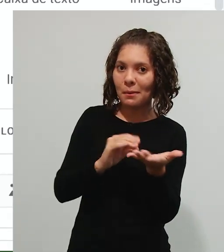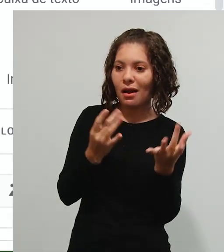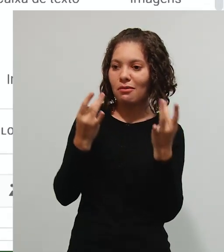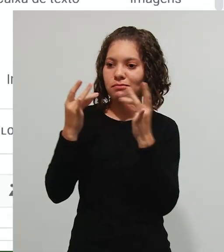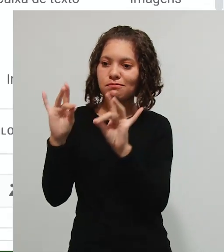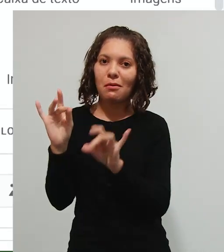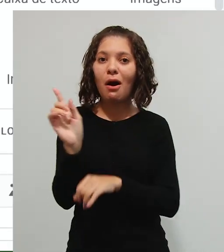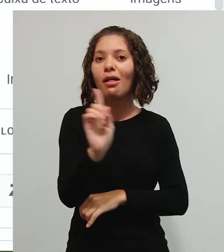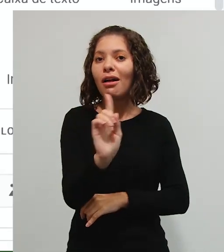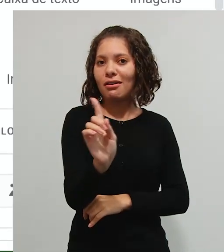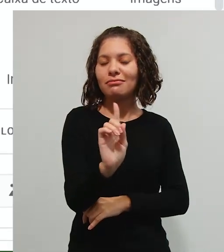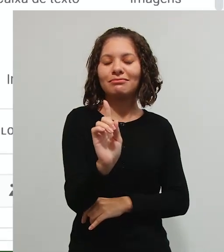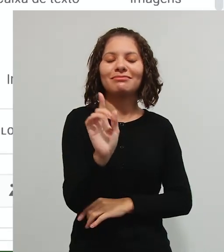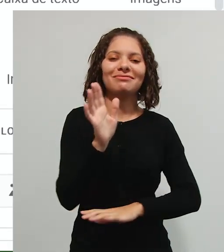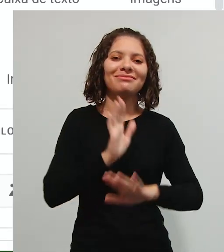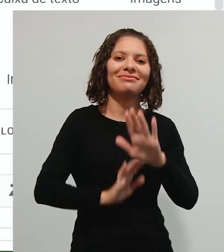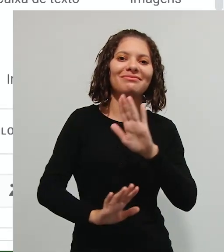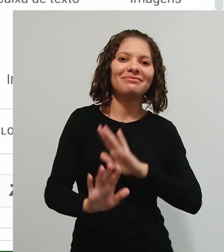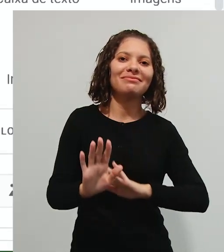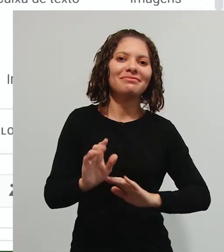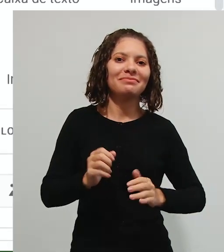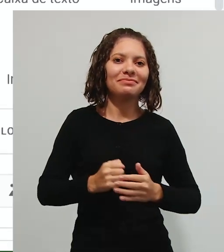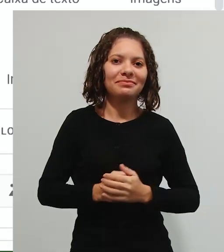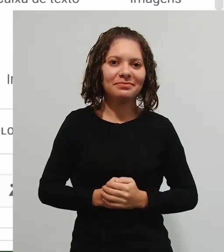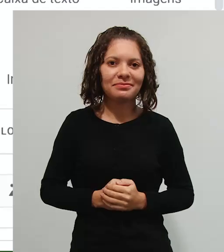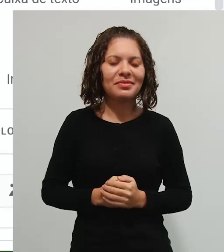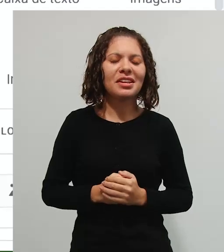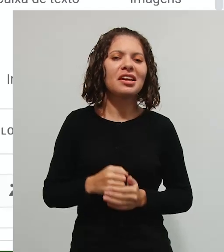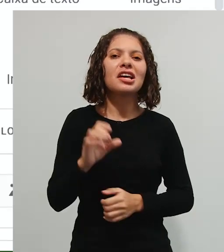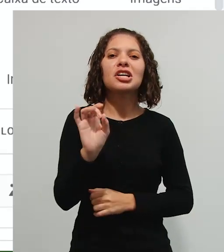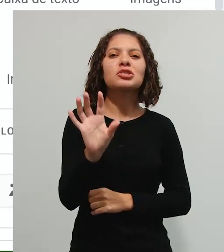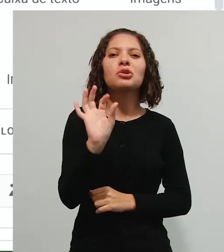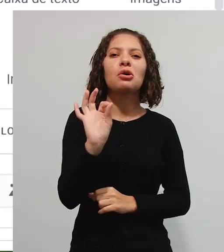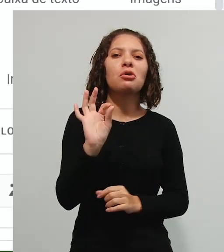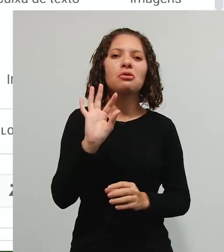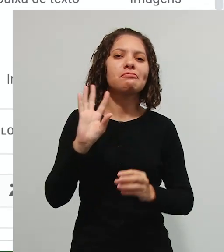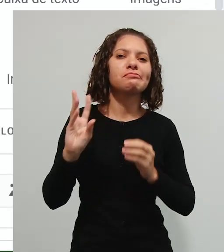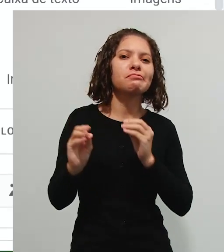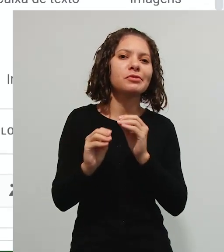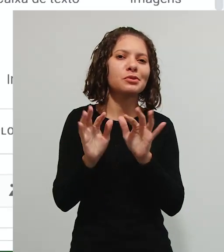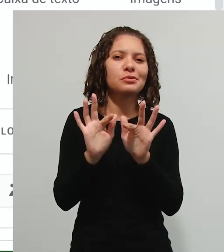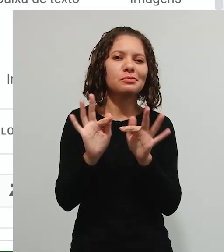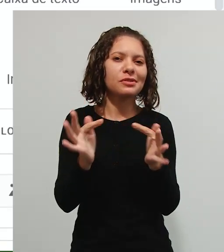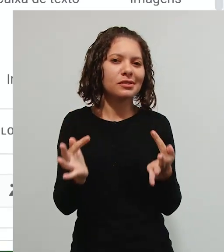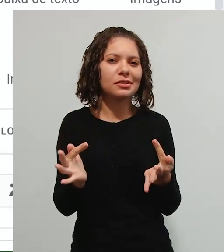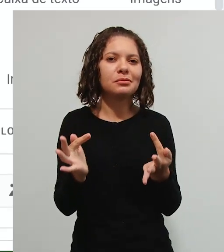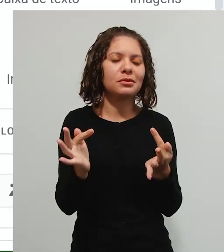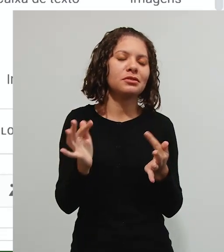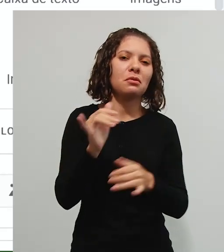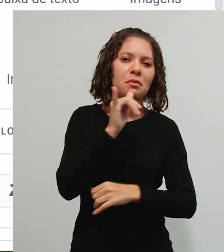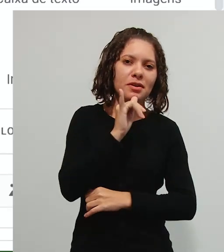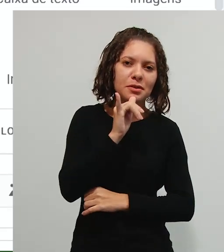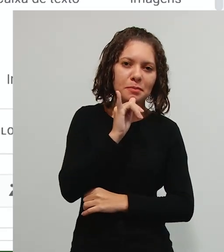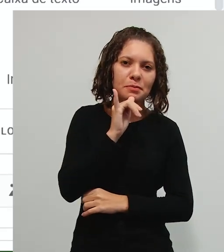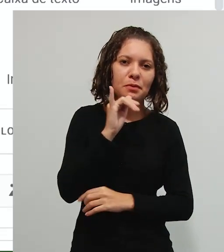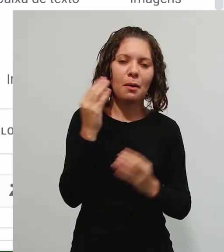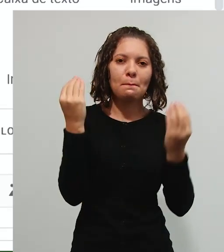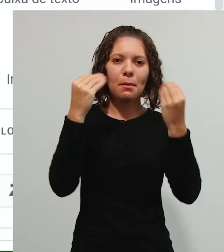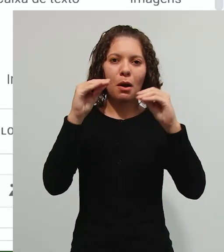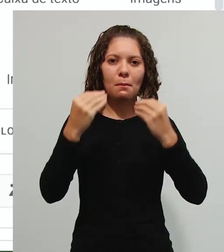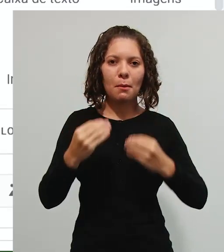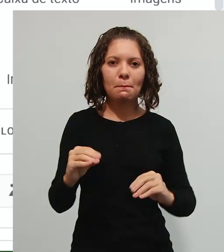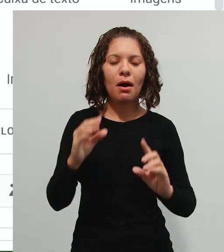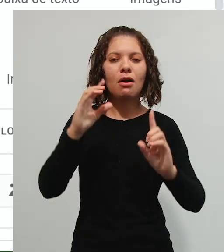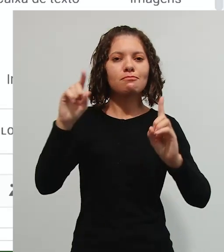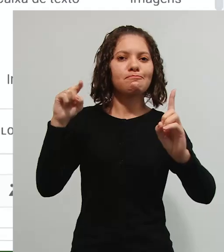aqui tá, né, a gente está fazendo uma alusão. Então, você vai colocar o objetivo, compartilhar experiências realizadas no bojo, a disciplina